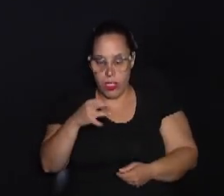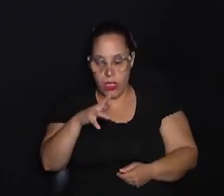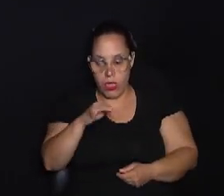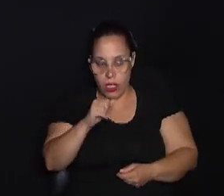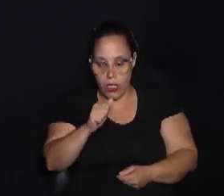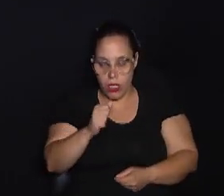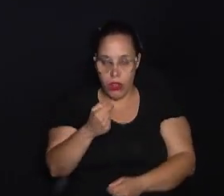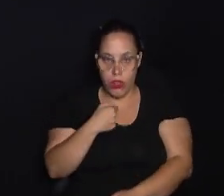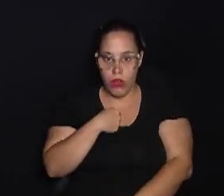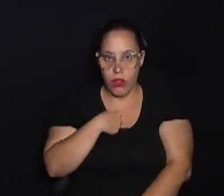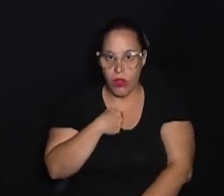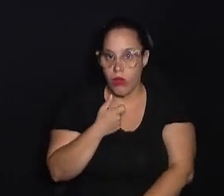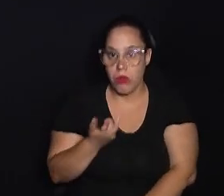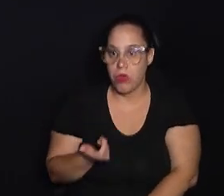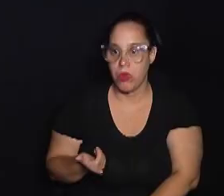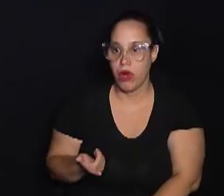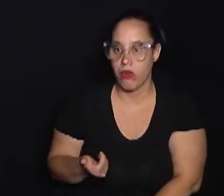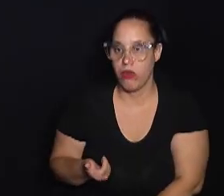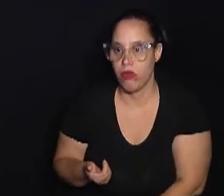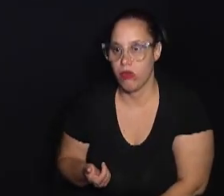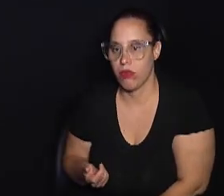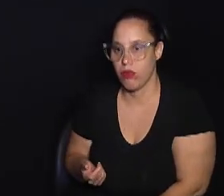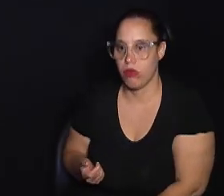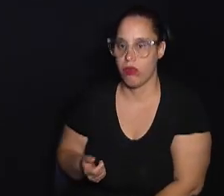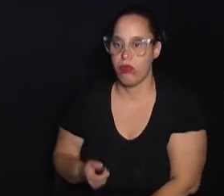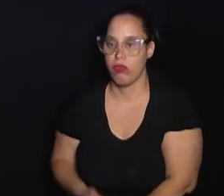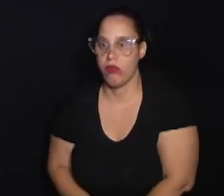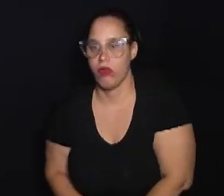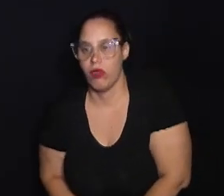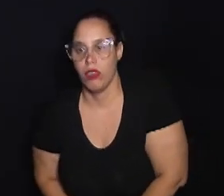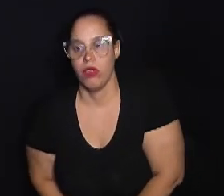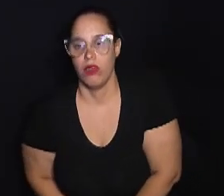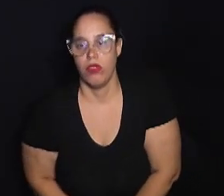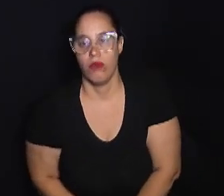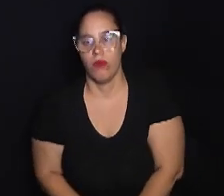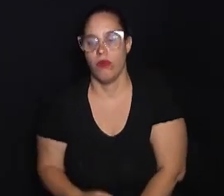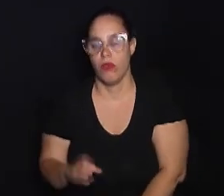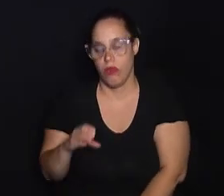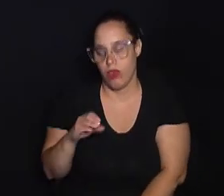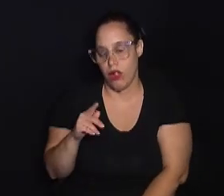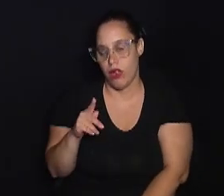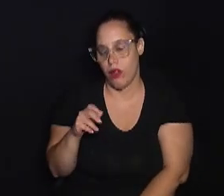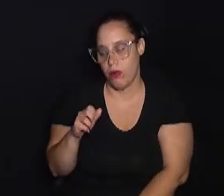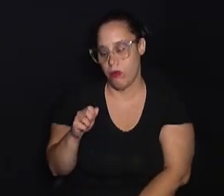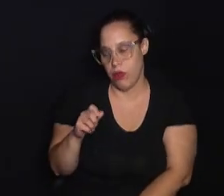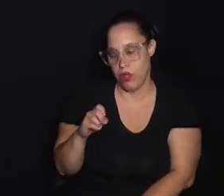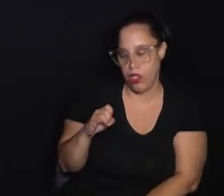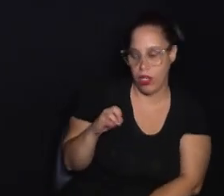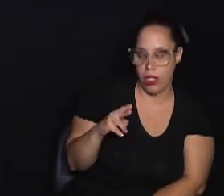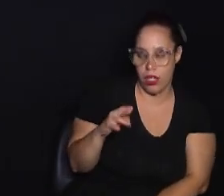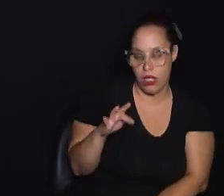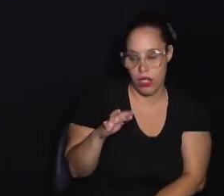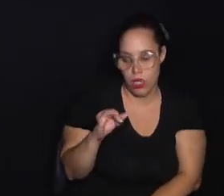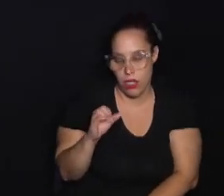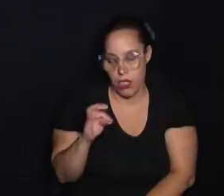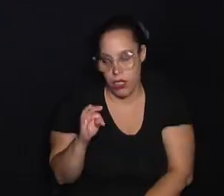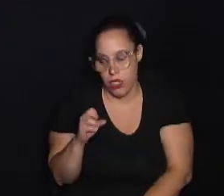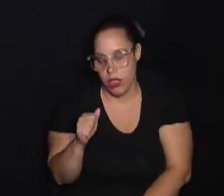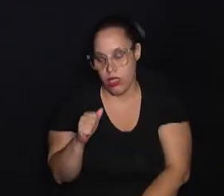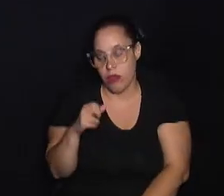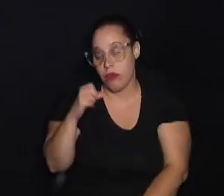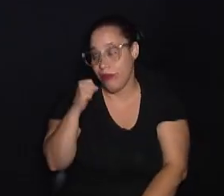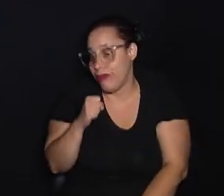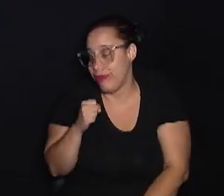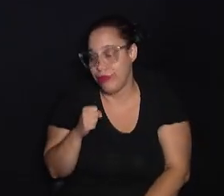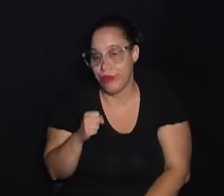mesmo, muitas vezes, eu me pego tendo posicionamentos capacitistas. E muitas vezes as pessoas nem sabem o que é isso, não sabem que isso